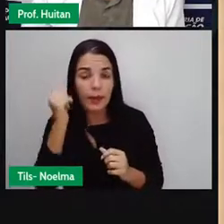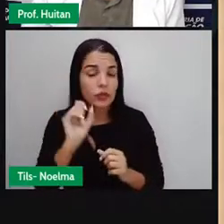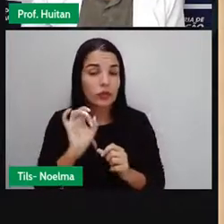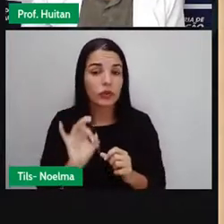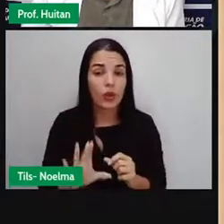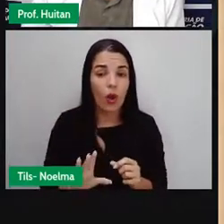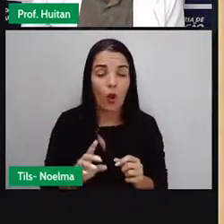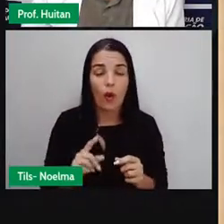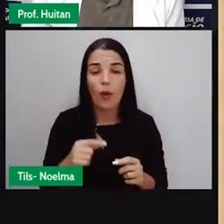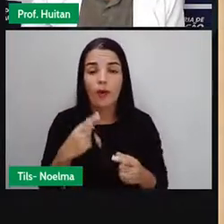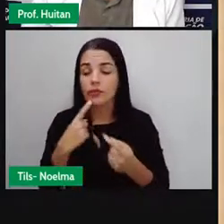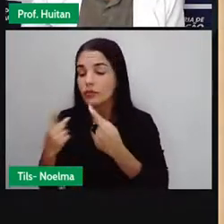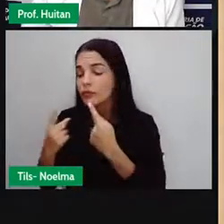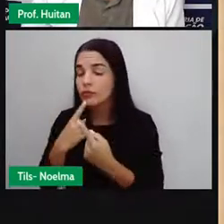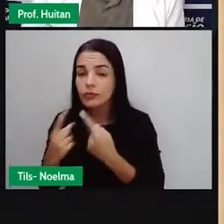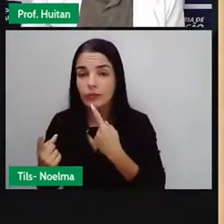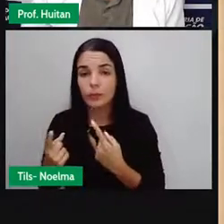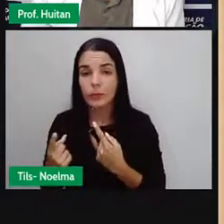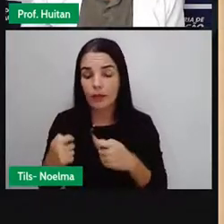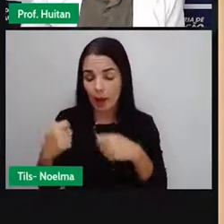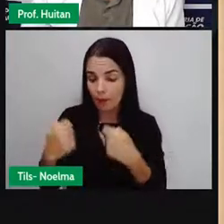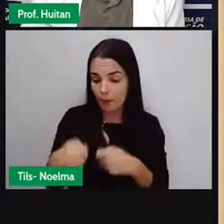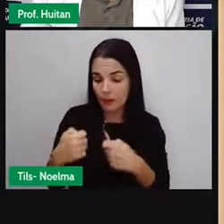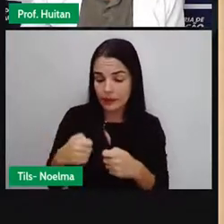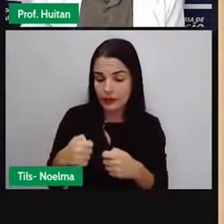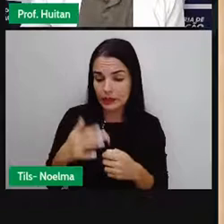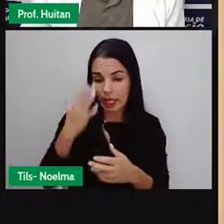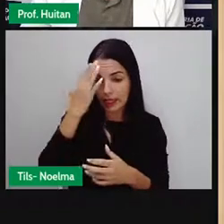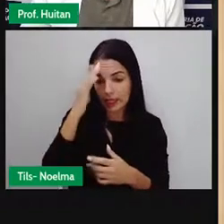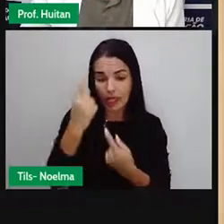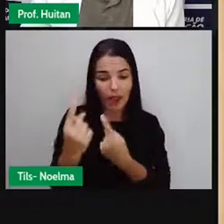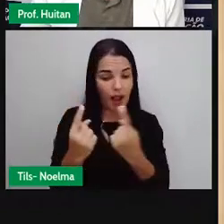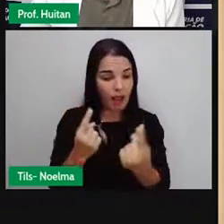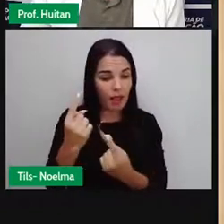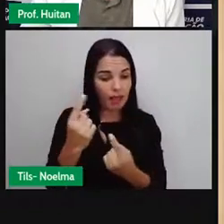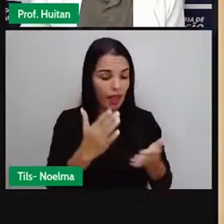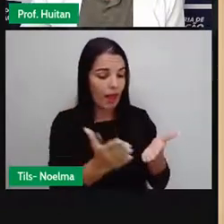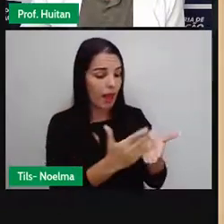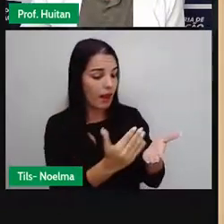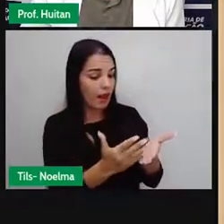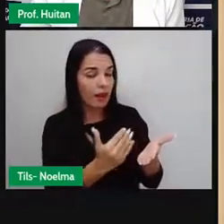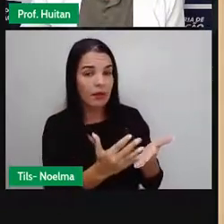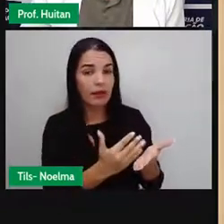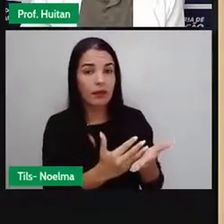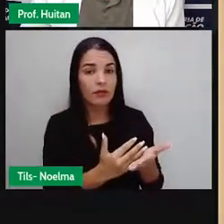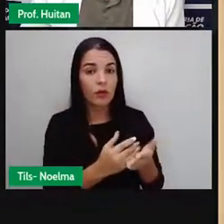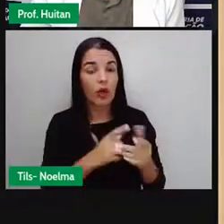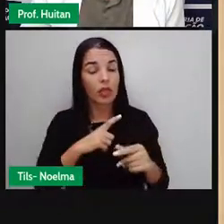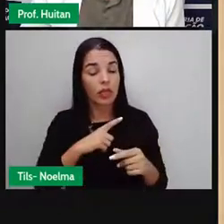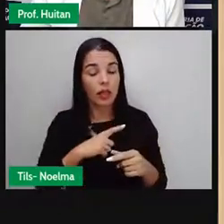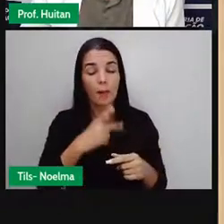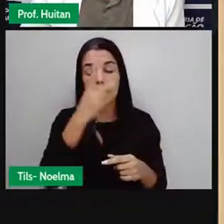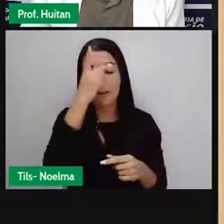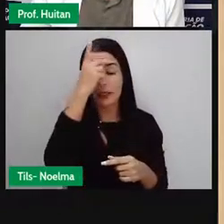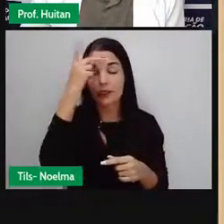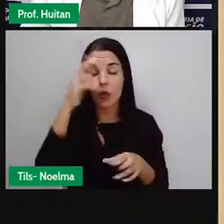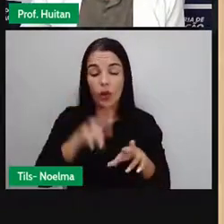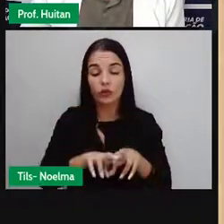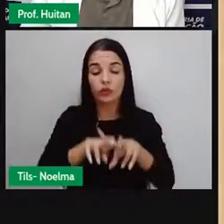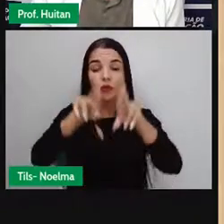que nós lemos é um diálogo diferente que realizamos com pessoas diferentes, só que